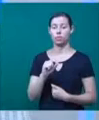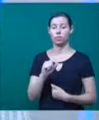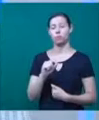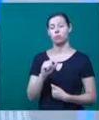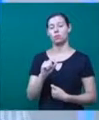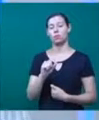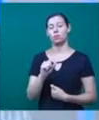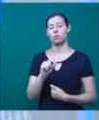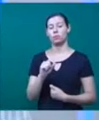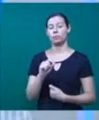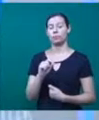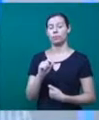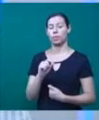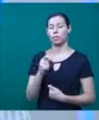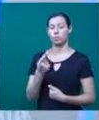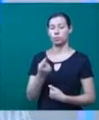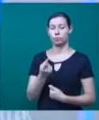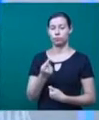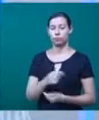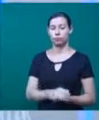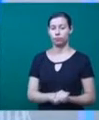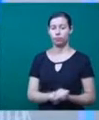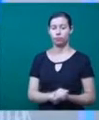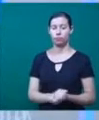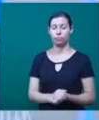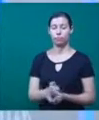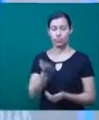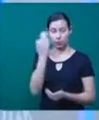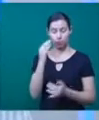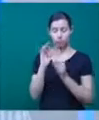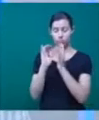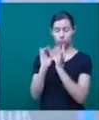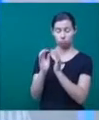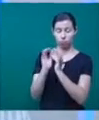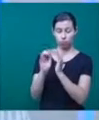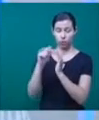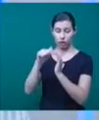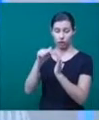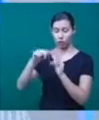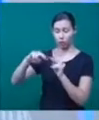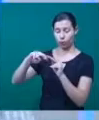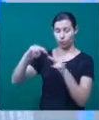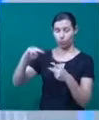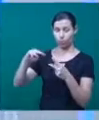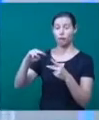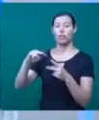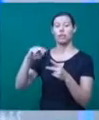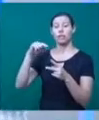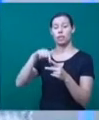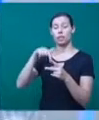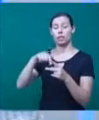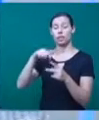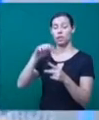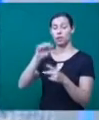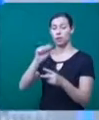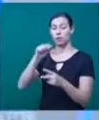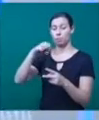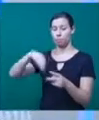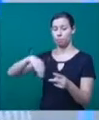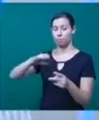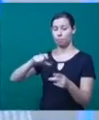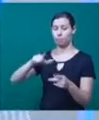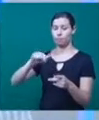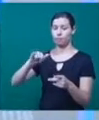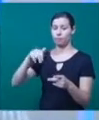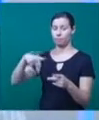nossas próprias células, que no caso seriam as proteínas mielina, que recobre o axônio. O axônio é a continuidade do